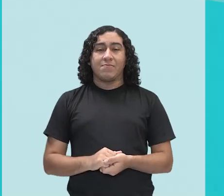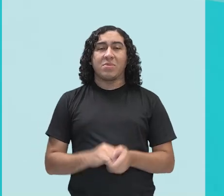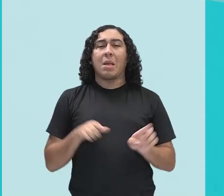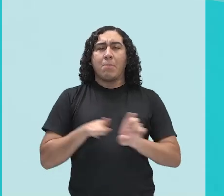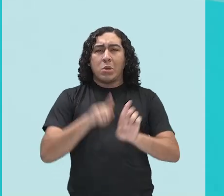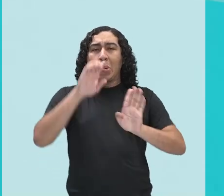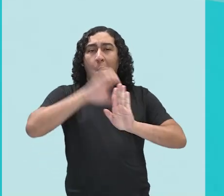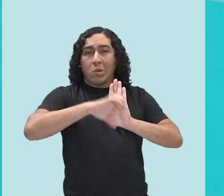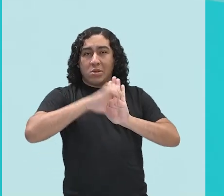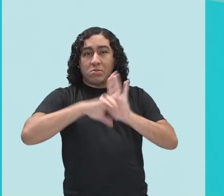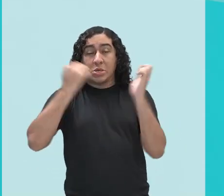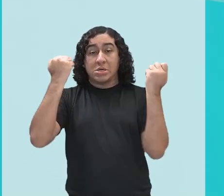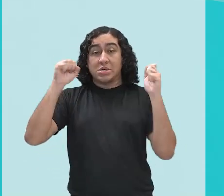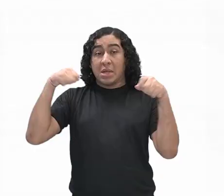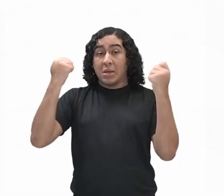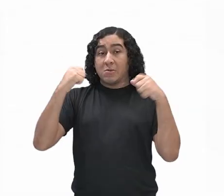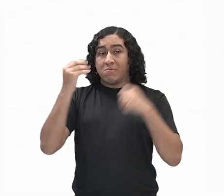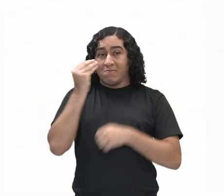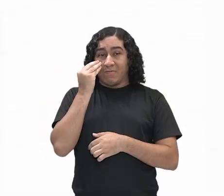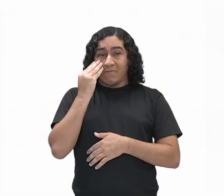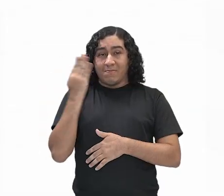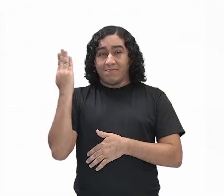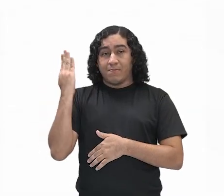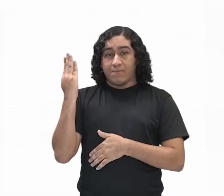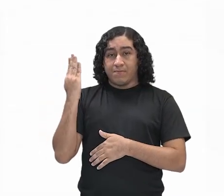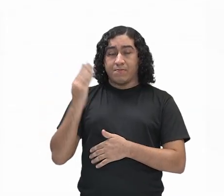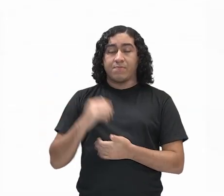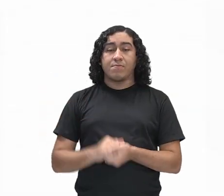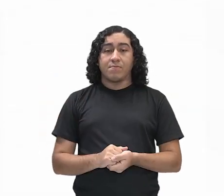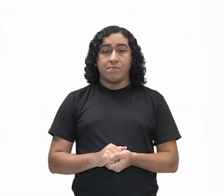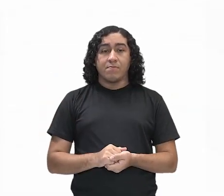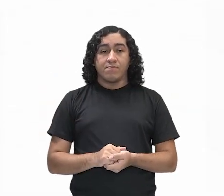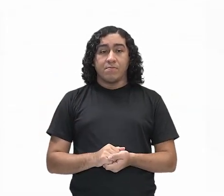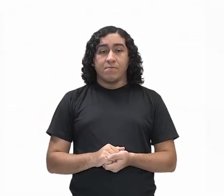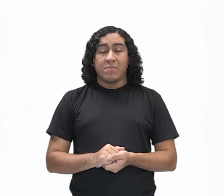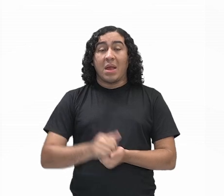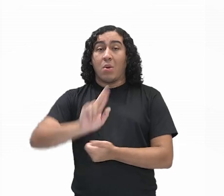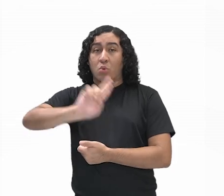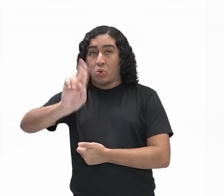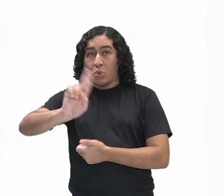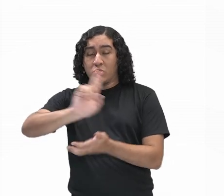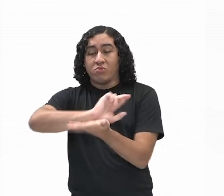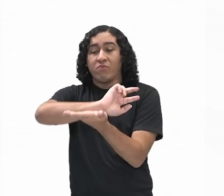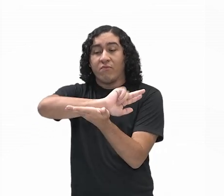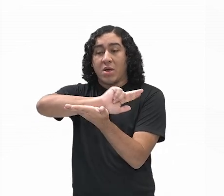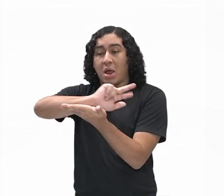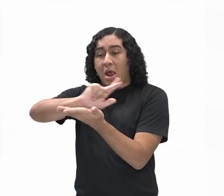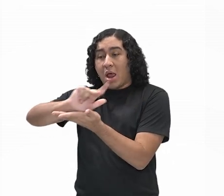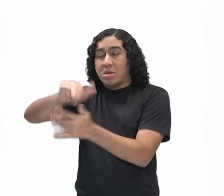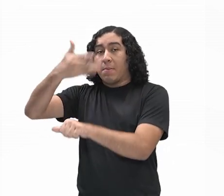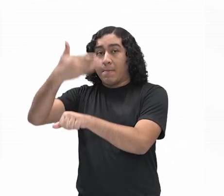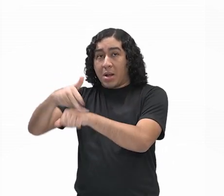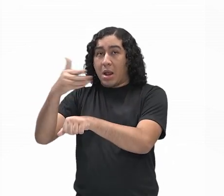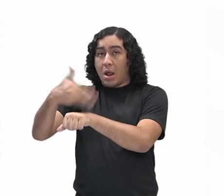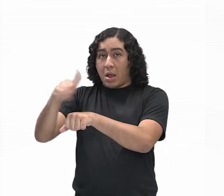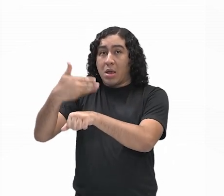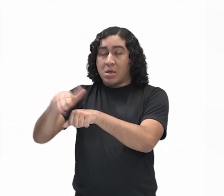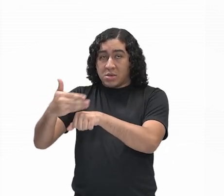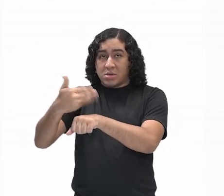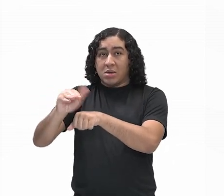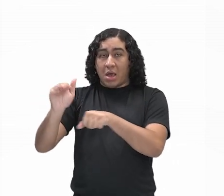de ginástica? Nós vimos que é uma denominação dada a um conjunto de exercícios físicos que tem por